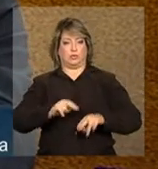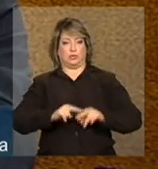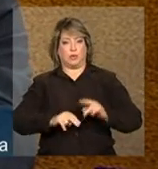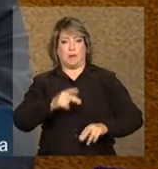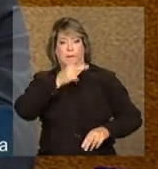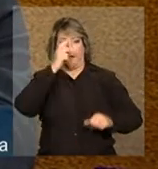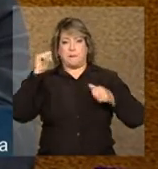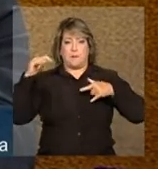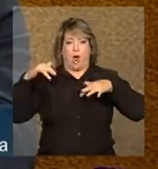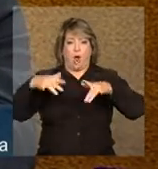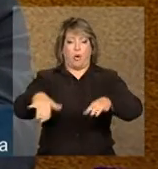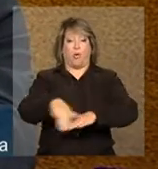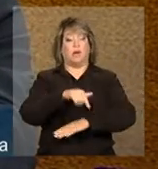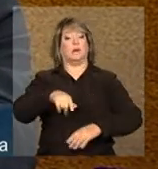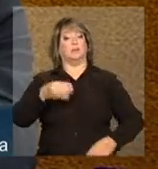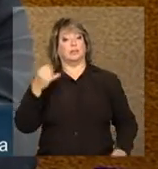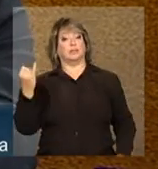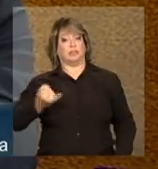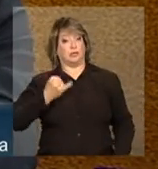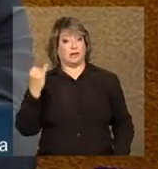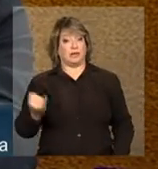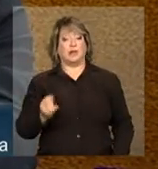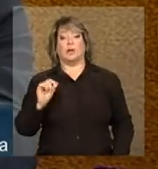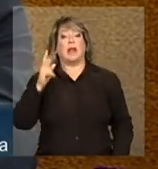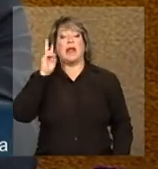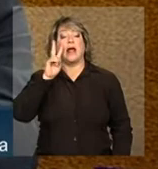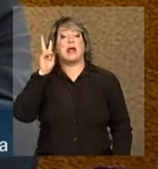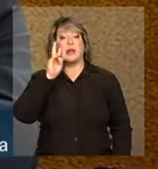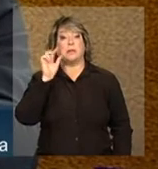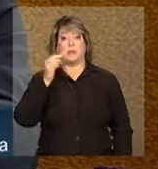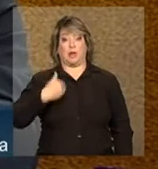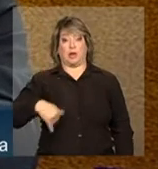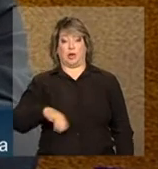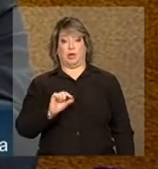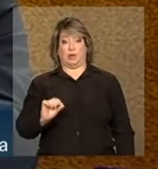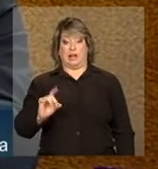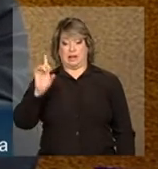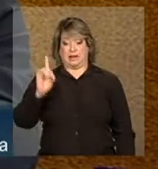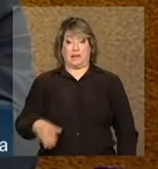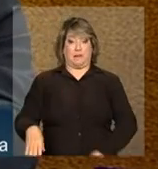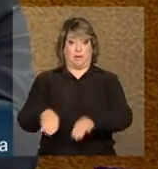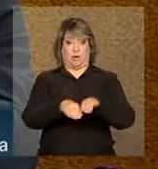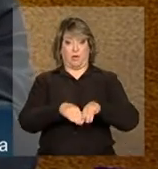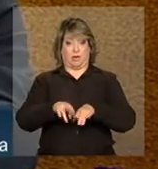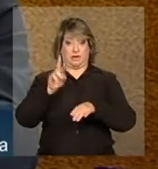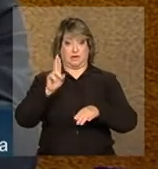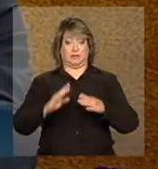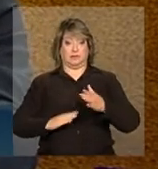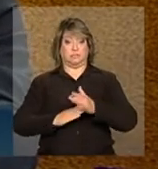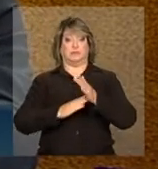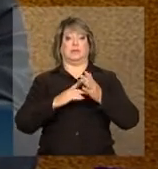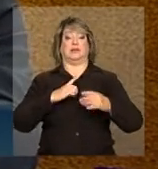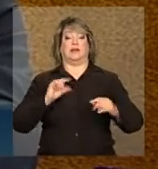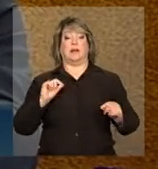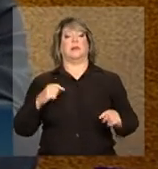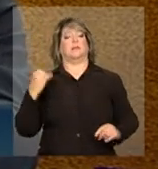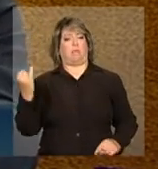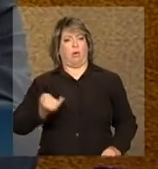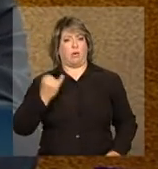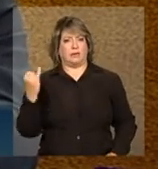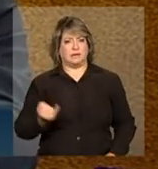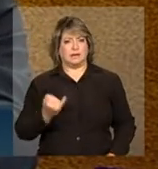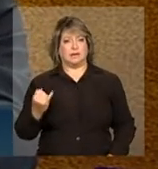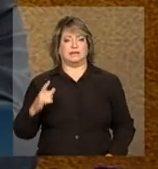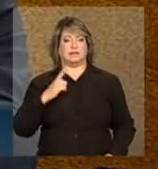foram manifestações extremamente importantes para lembrar que os limites da democracia representativa, apesar da importância